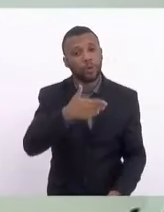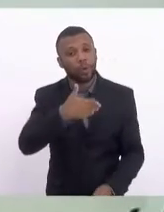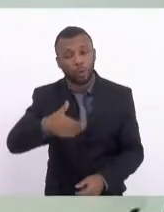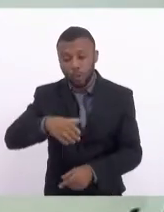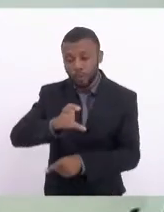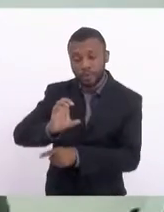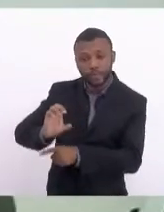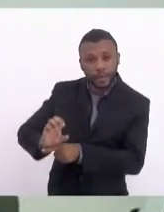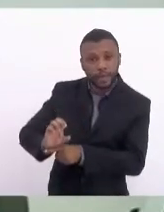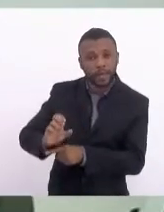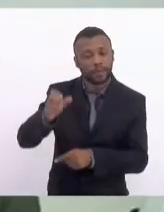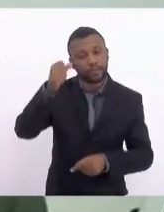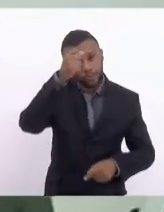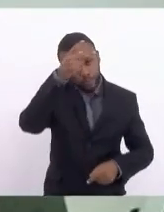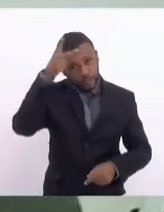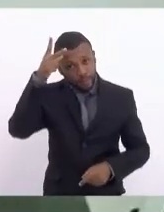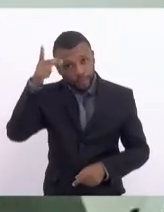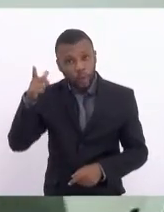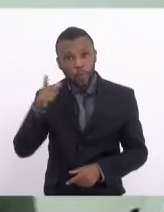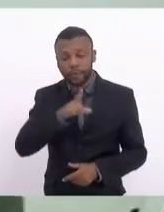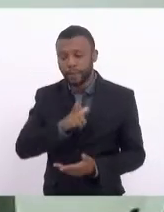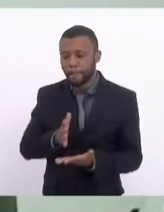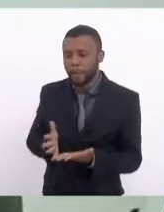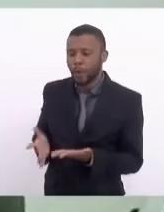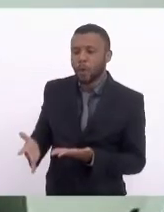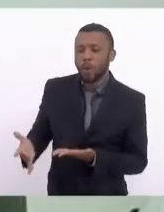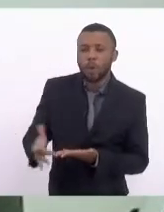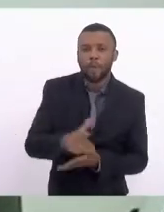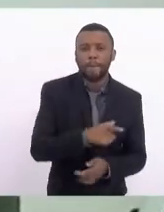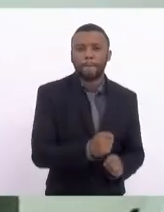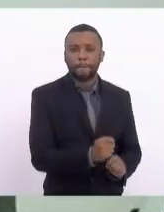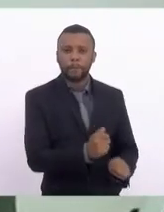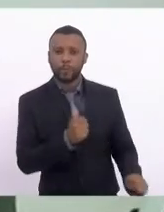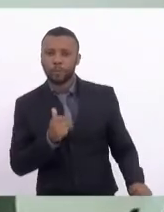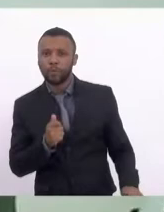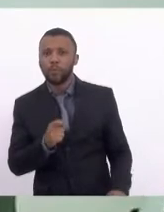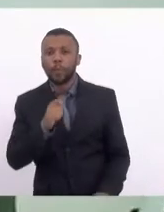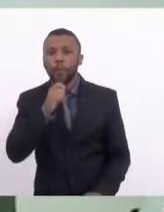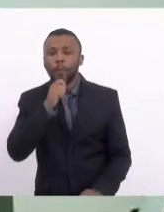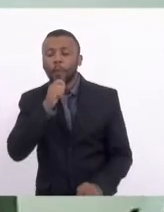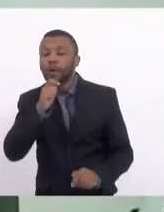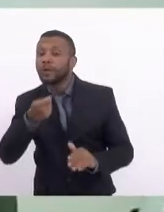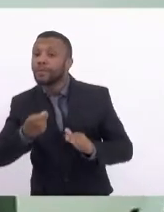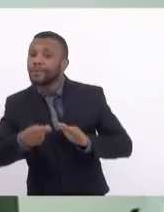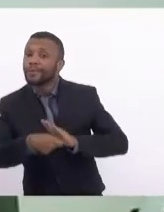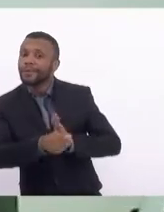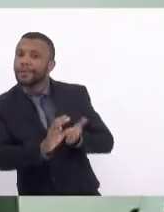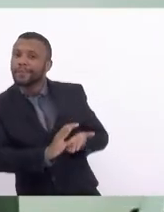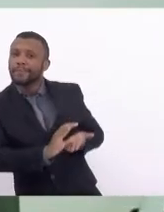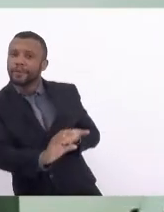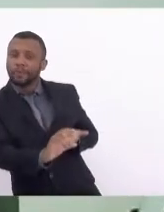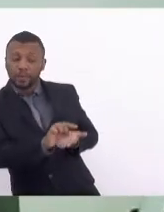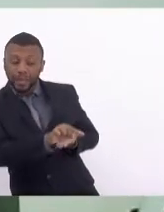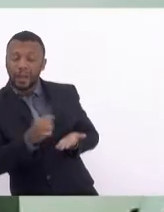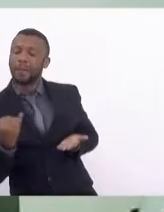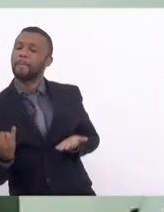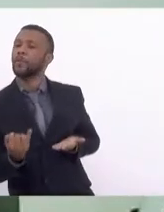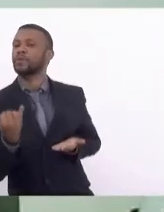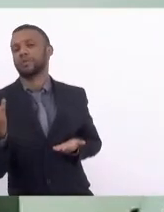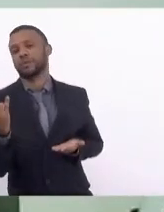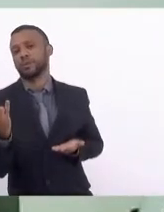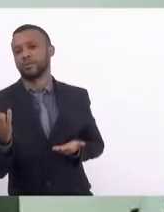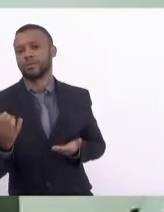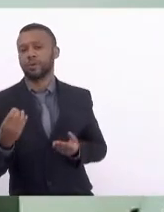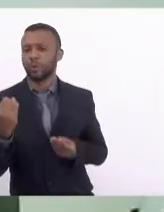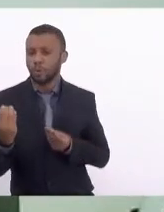suas receitas sem investimento. Investimento é primordial. Então, quis trazer essa discussão